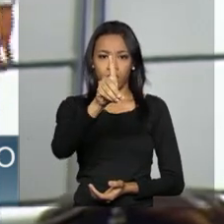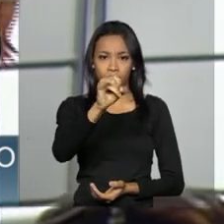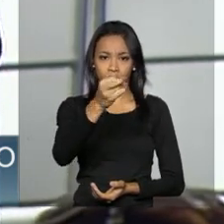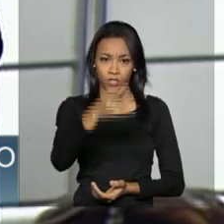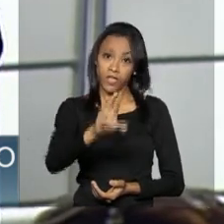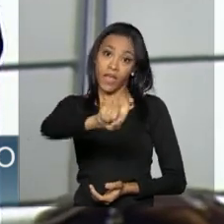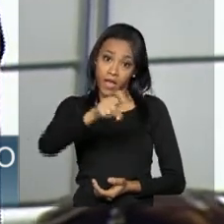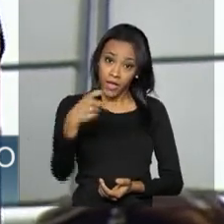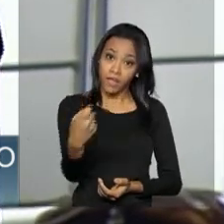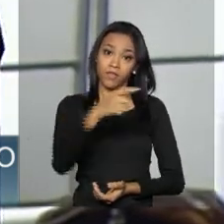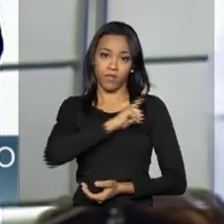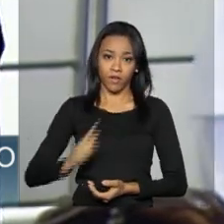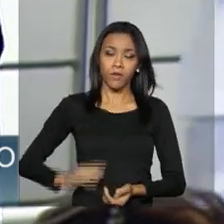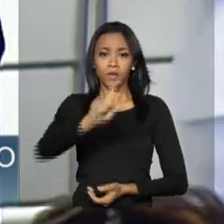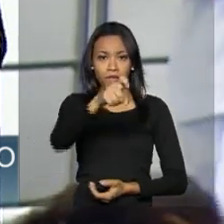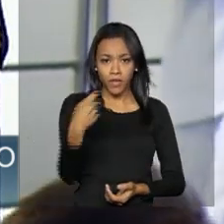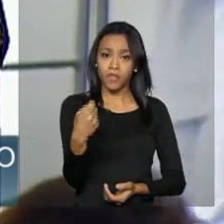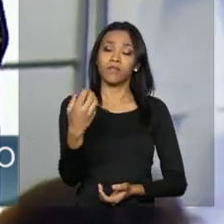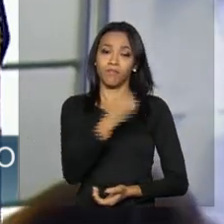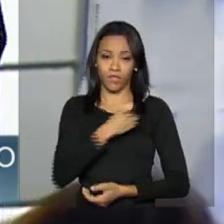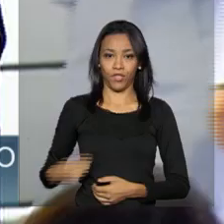e ex-ministro da Defesa.